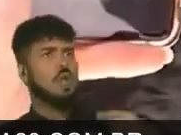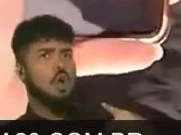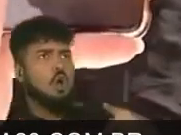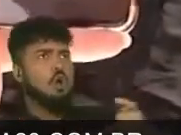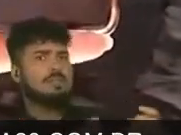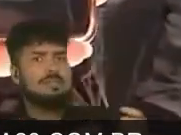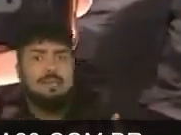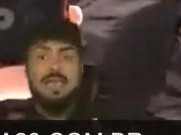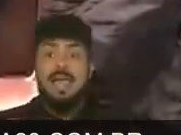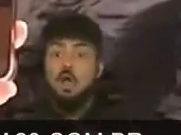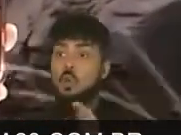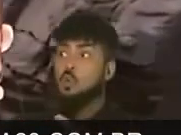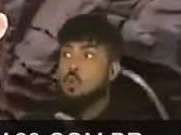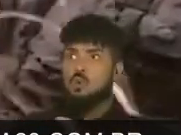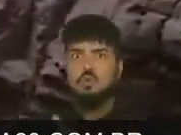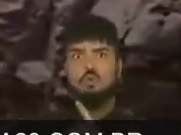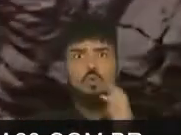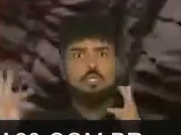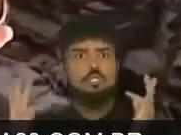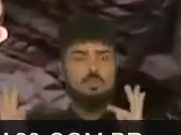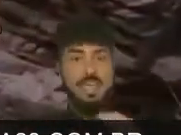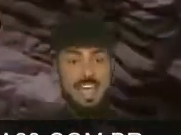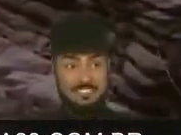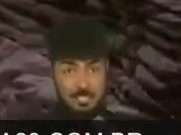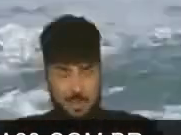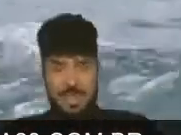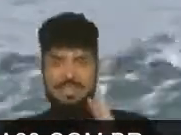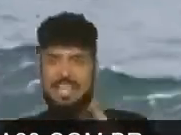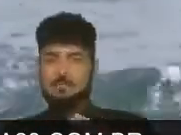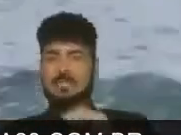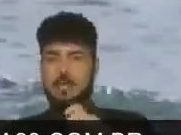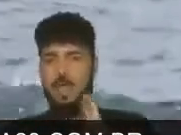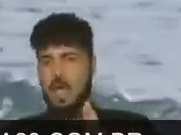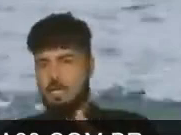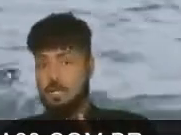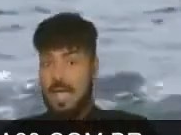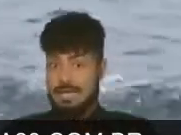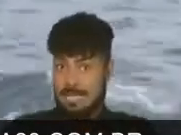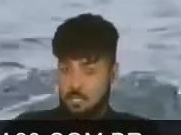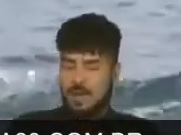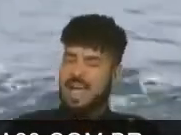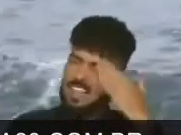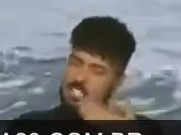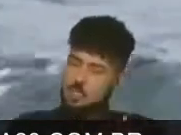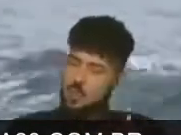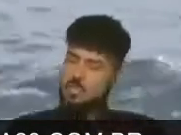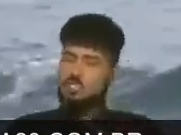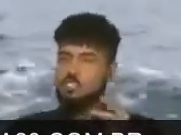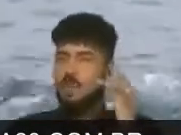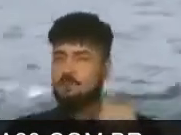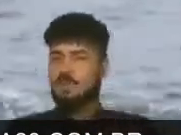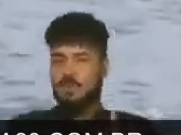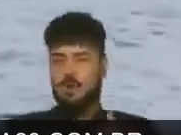valor alcança os 3 milhões de reais. Com os incentivos, a expectativa é de dias melhores em um dos maiores